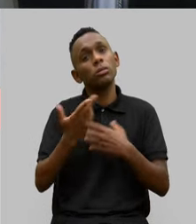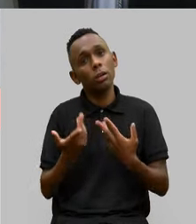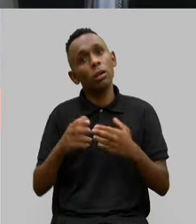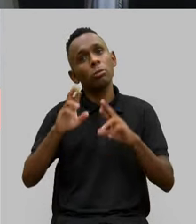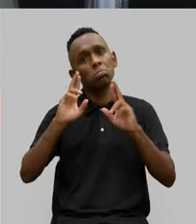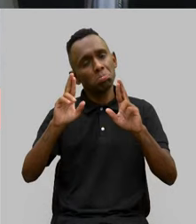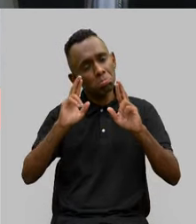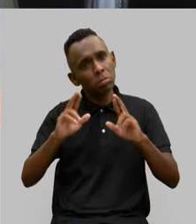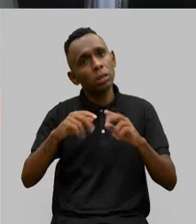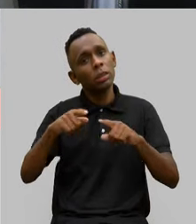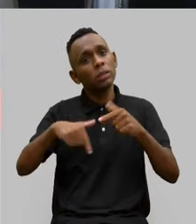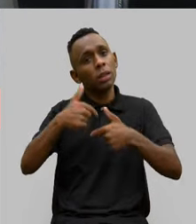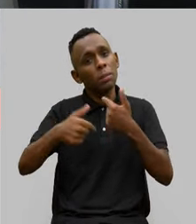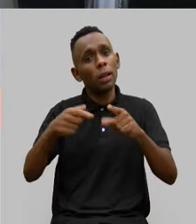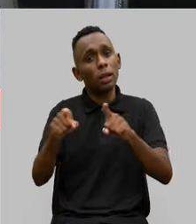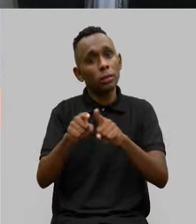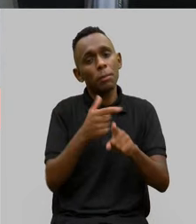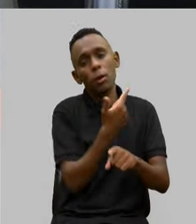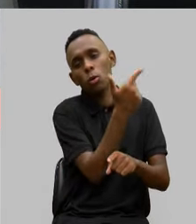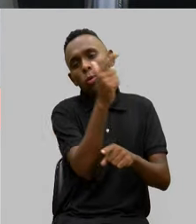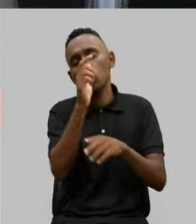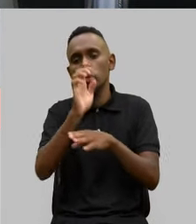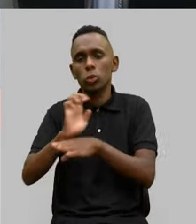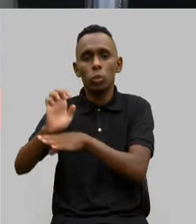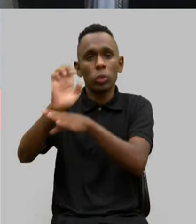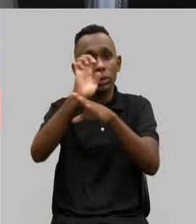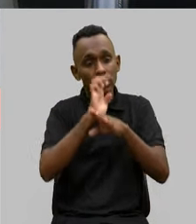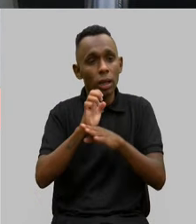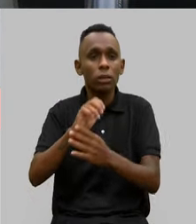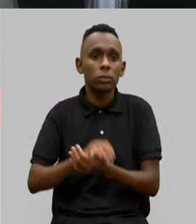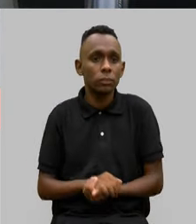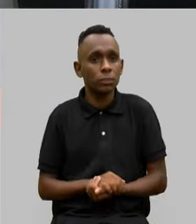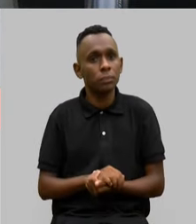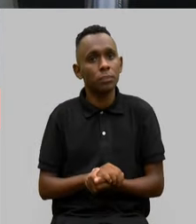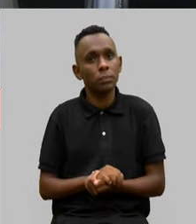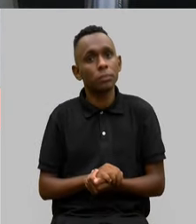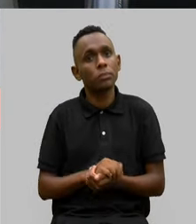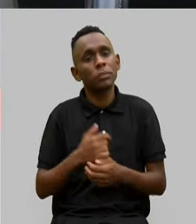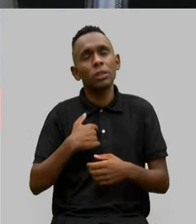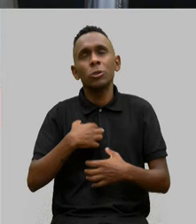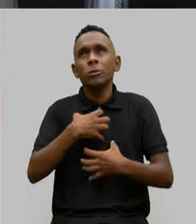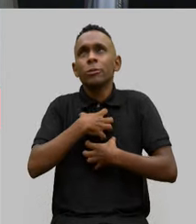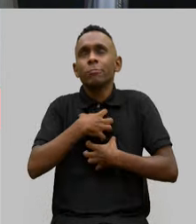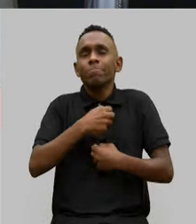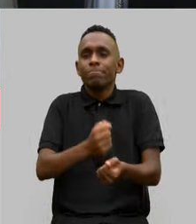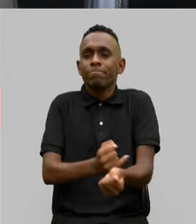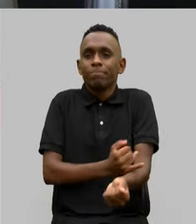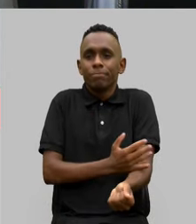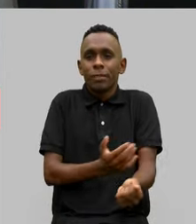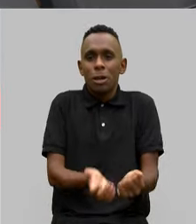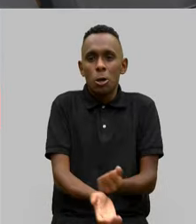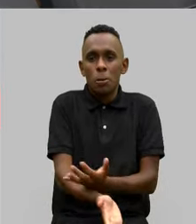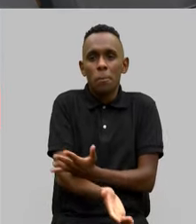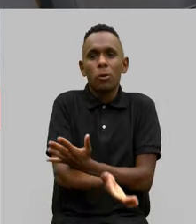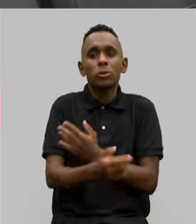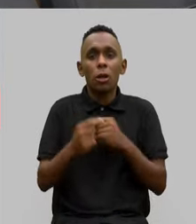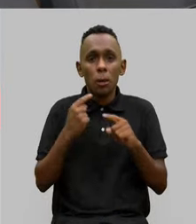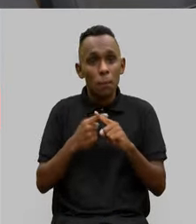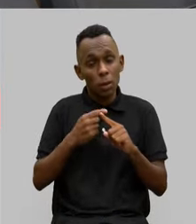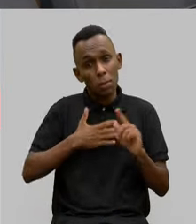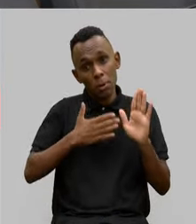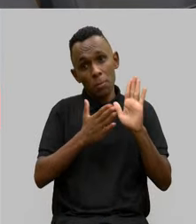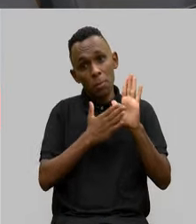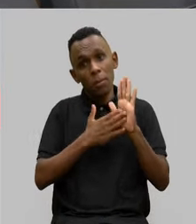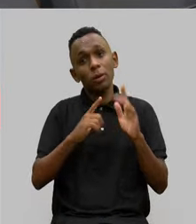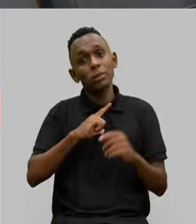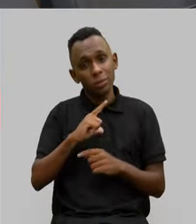de atuar também em outros estados e eu fico até emocionada n porque eu também tenho um propósito